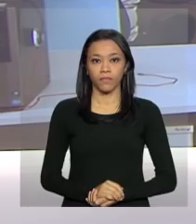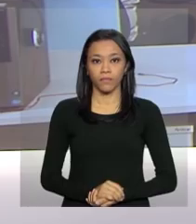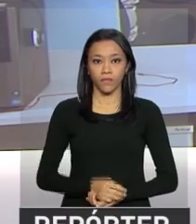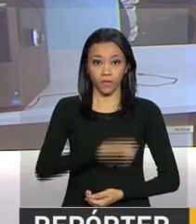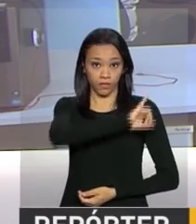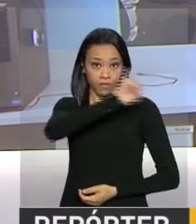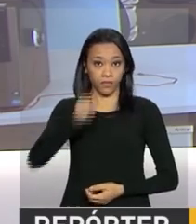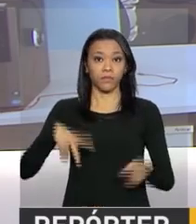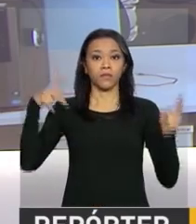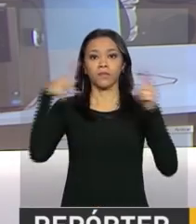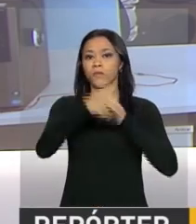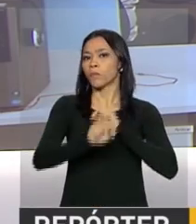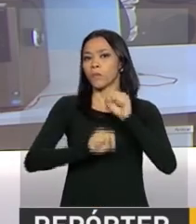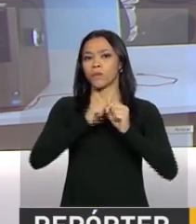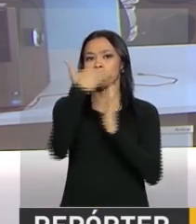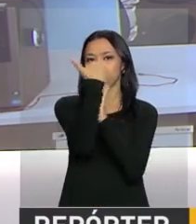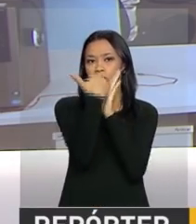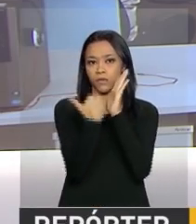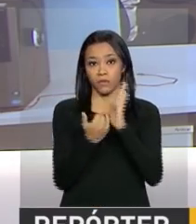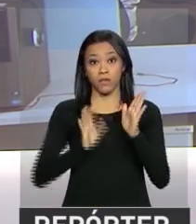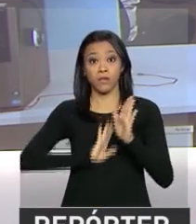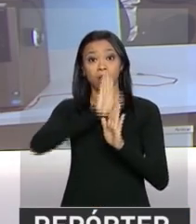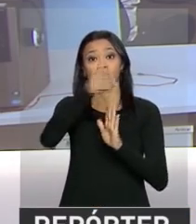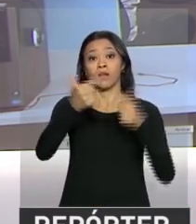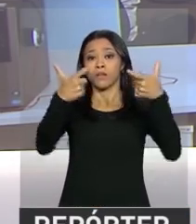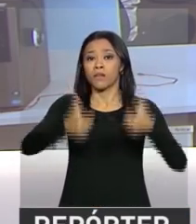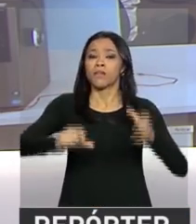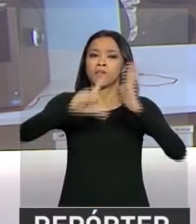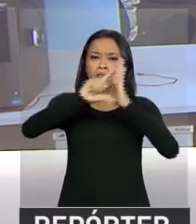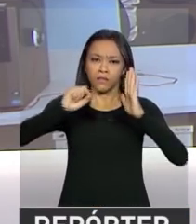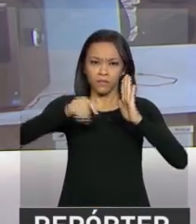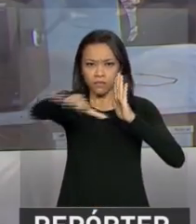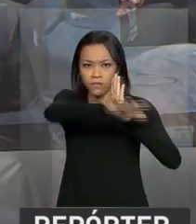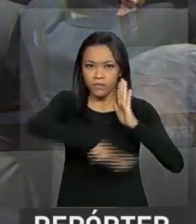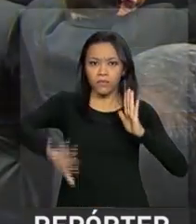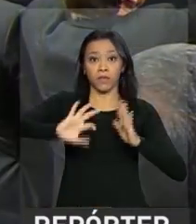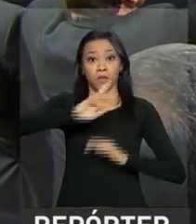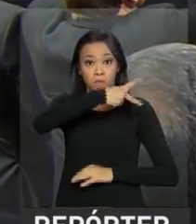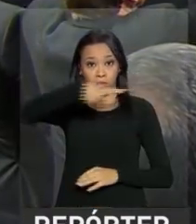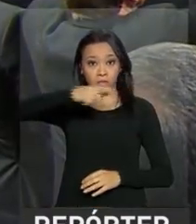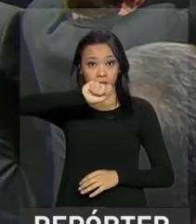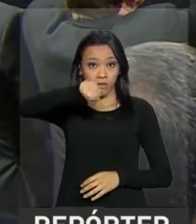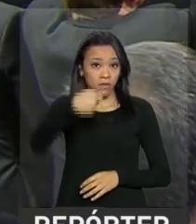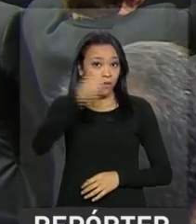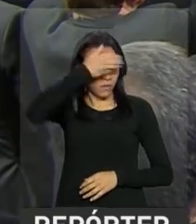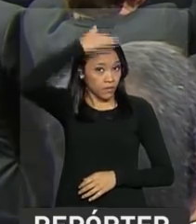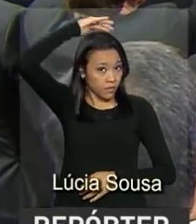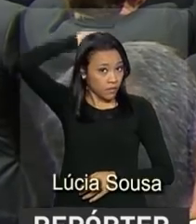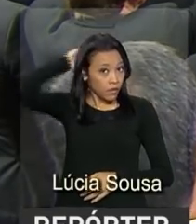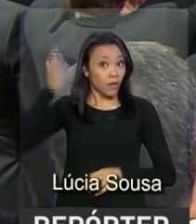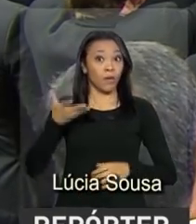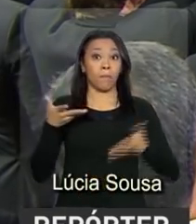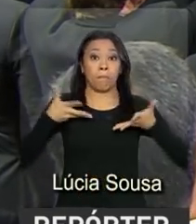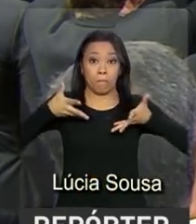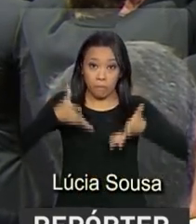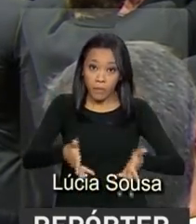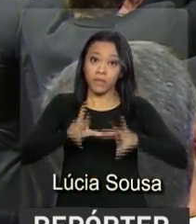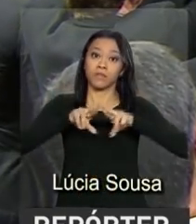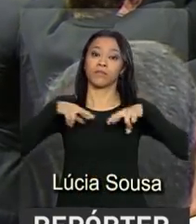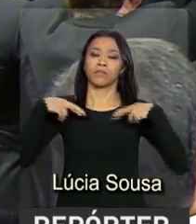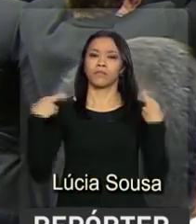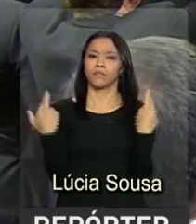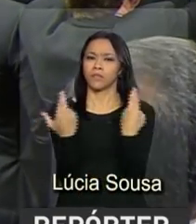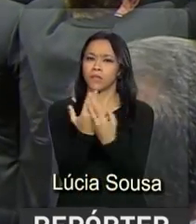Olá interrompemos nossa programação para ir ao vivo ao Palácio do Planalto presidente em exercício Michel Temer participa do encontro com